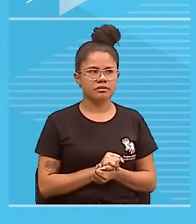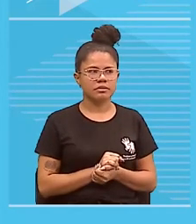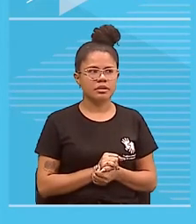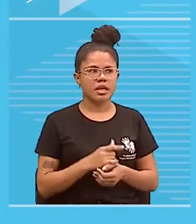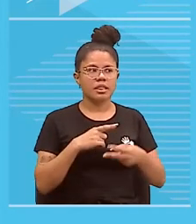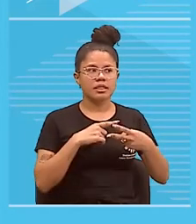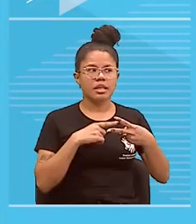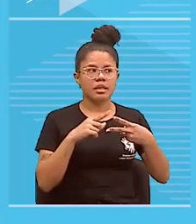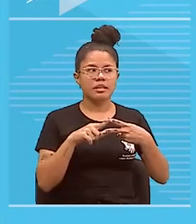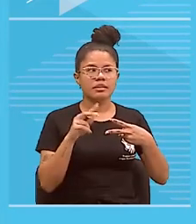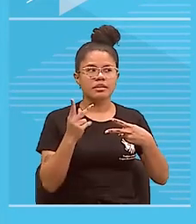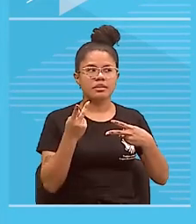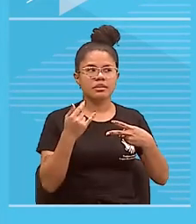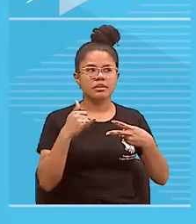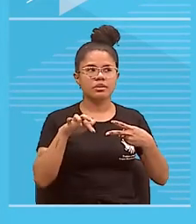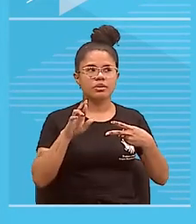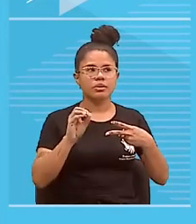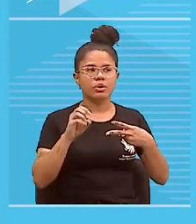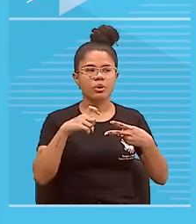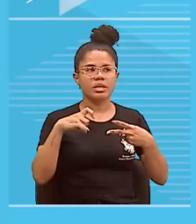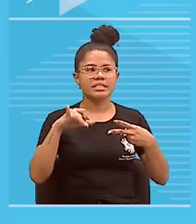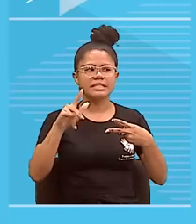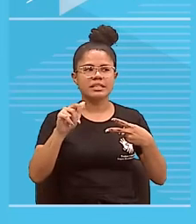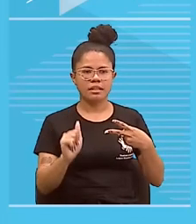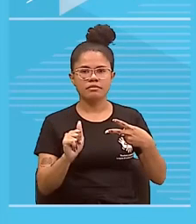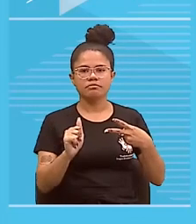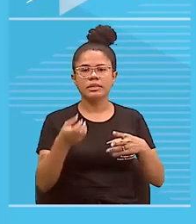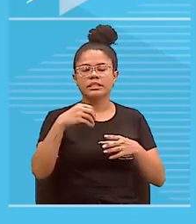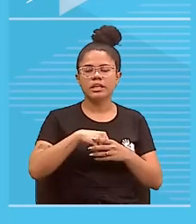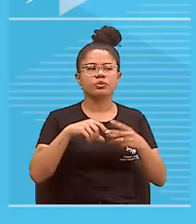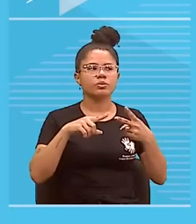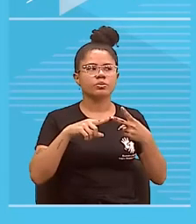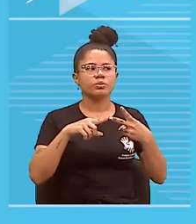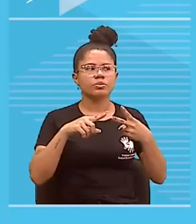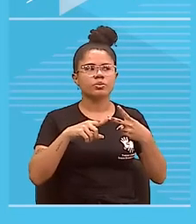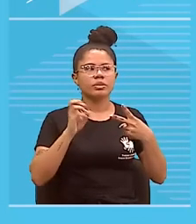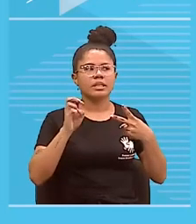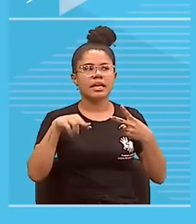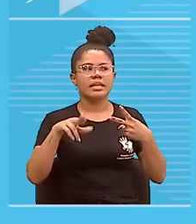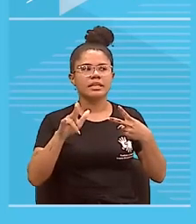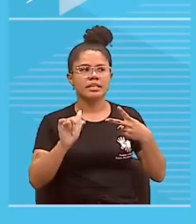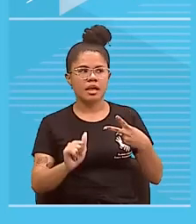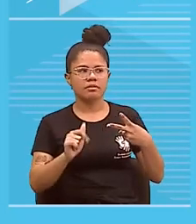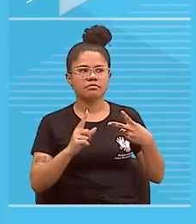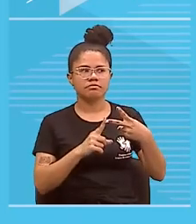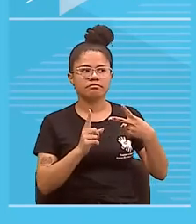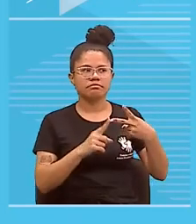lá no DNA e na ribose do DNA tem hidroxila por isso que fica